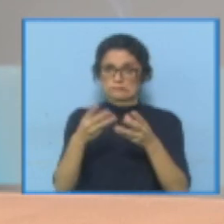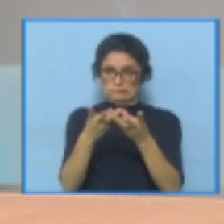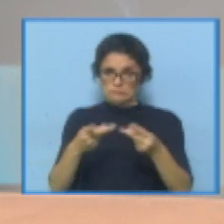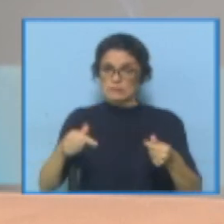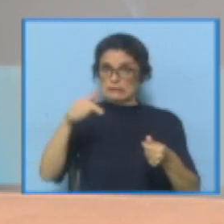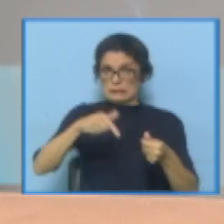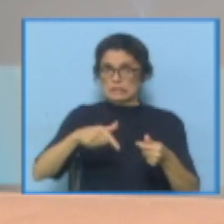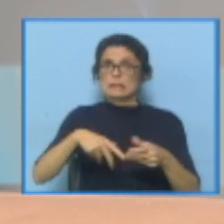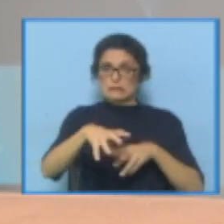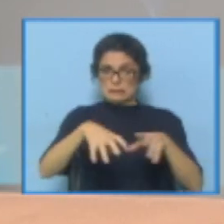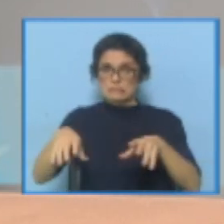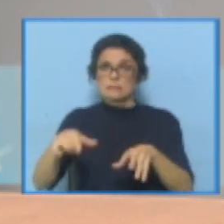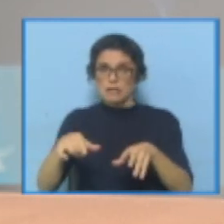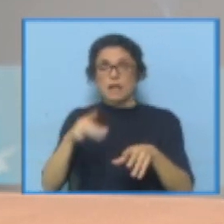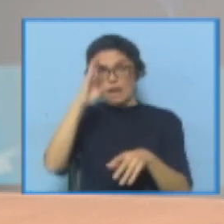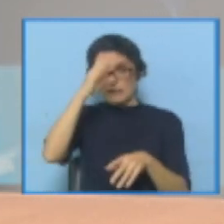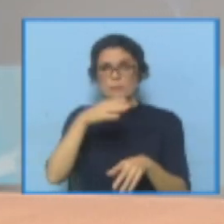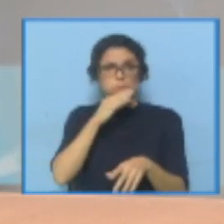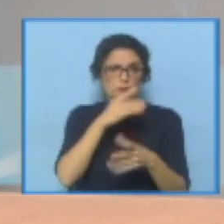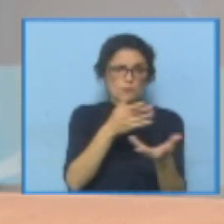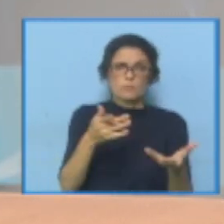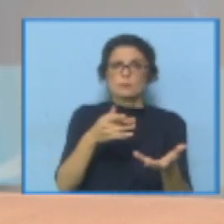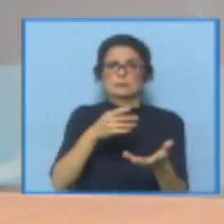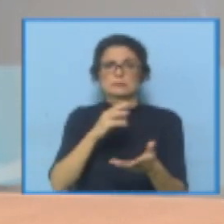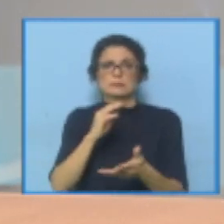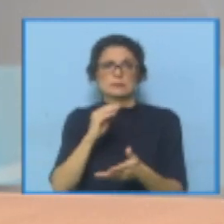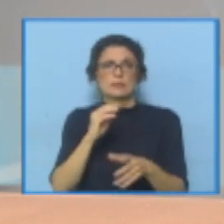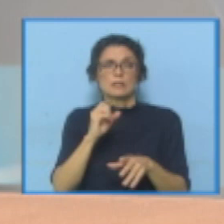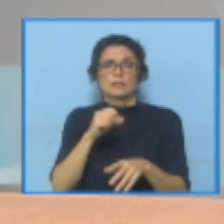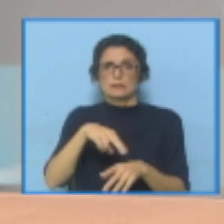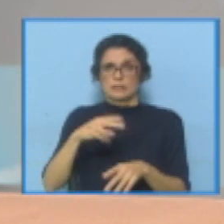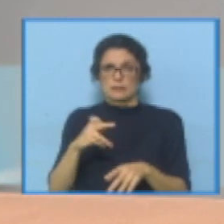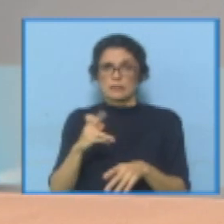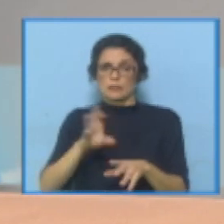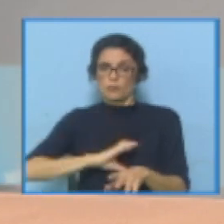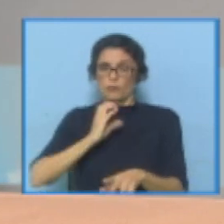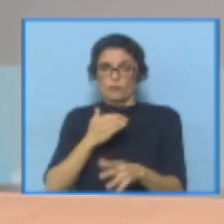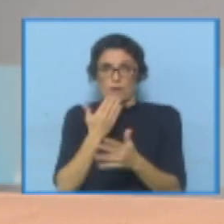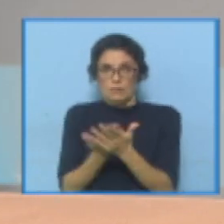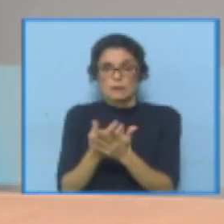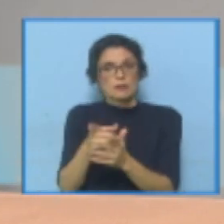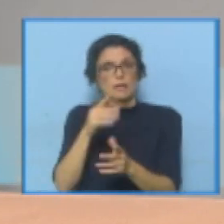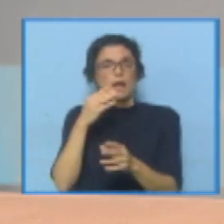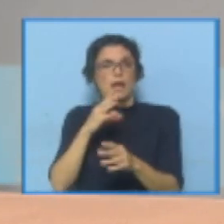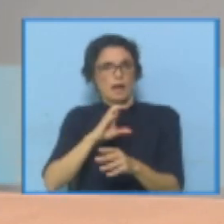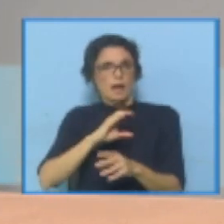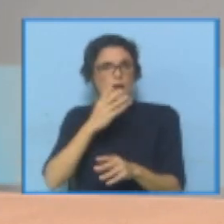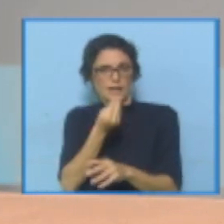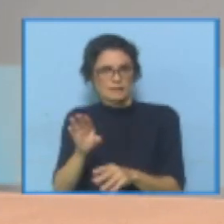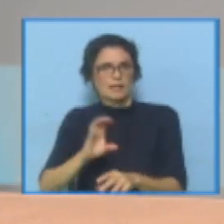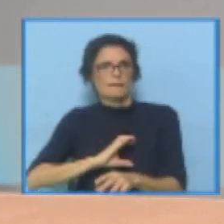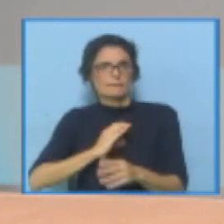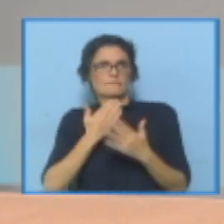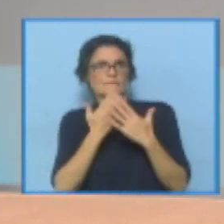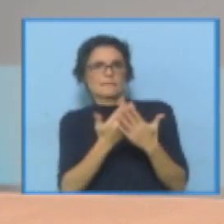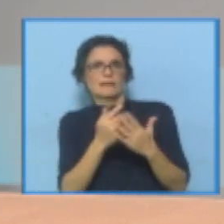agentes da Escola Segura são figuras de proximidade em que os miúdos confiam, não é? Temos a Comissão de Proteção de Menores